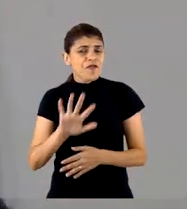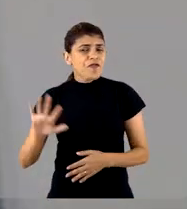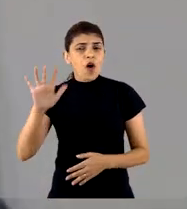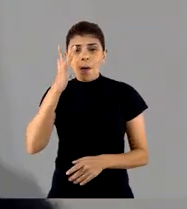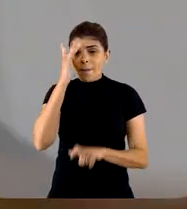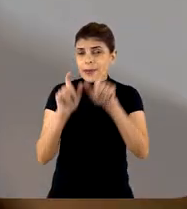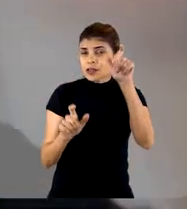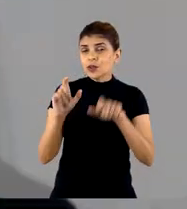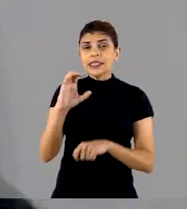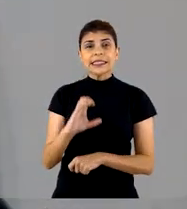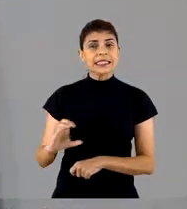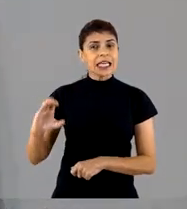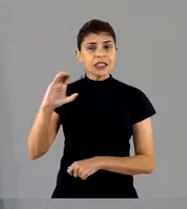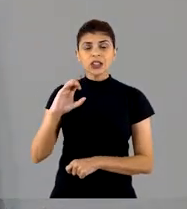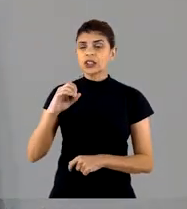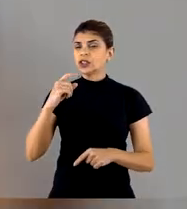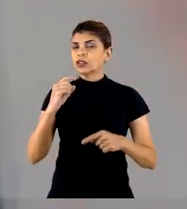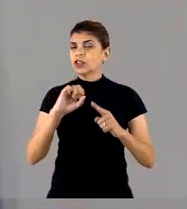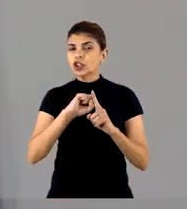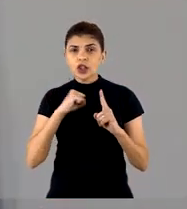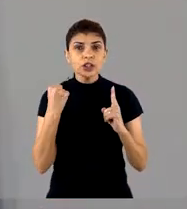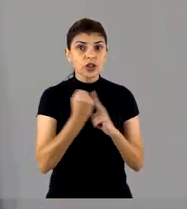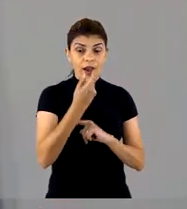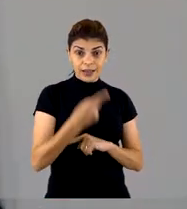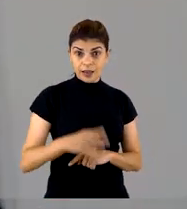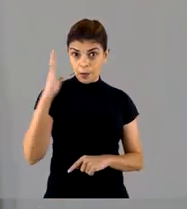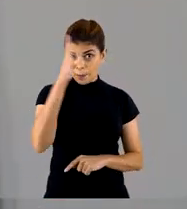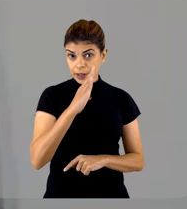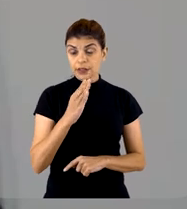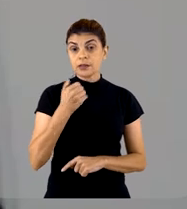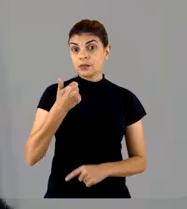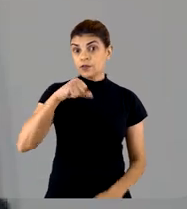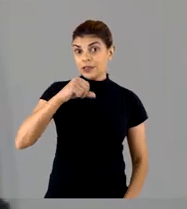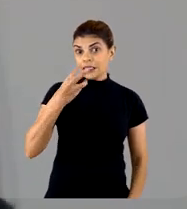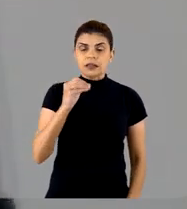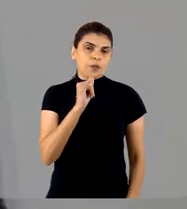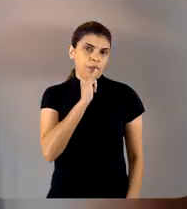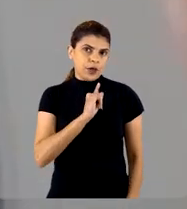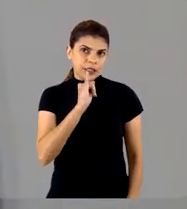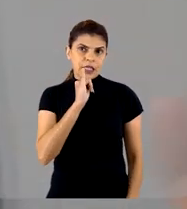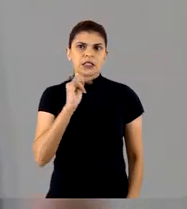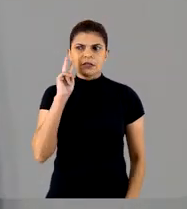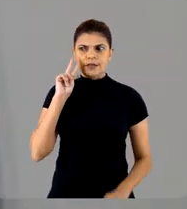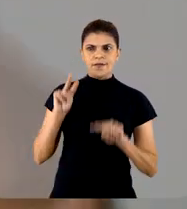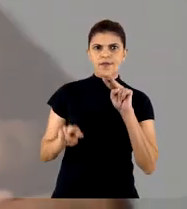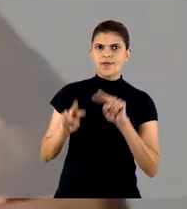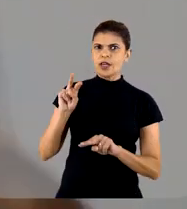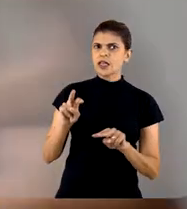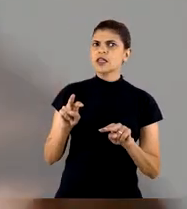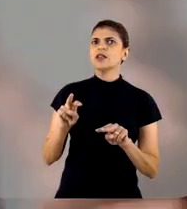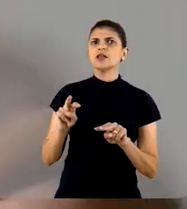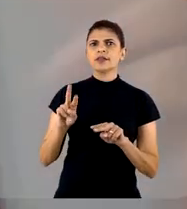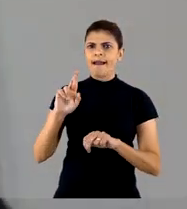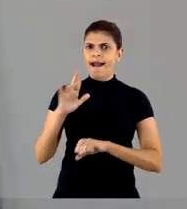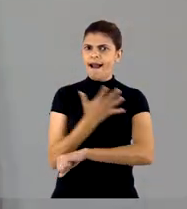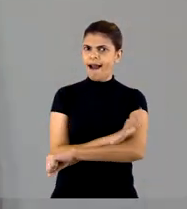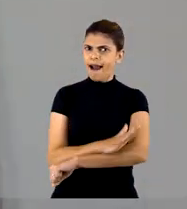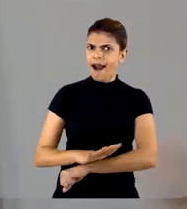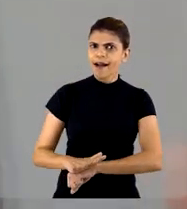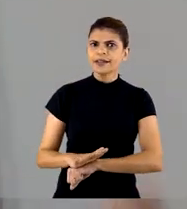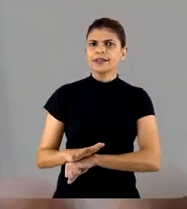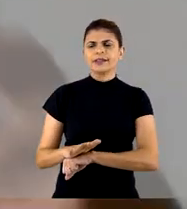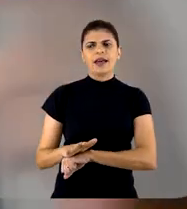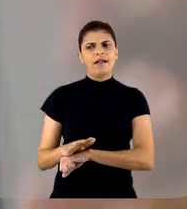várias formas por vários cientistas sociais. Aqui no Brasil, nos anos 30, por exemplo, eles enxergavam esse aperfeiçoamento da